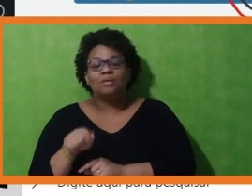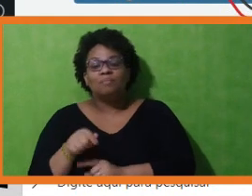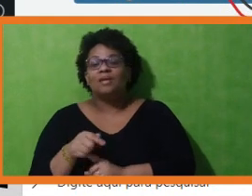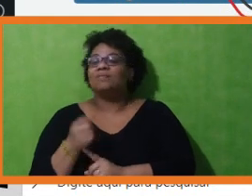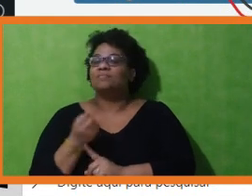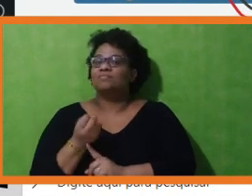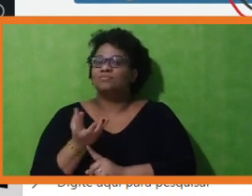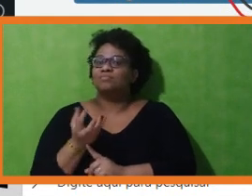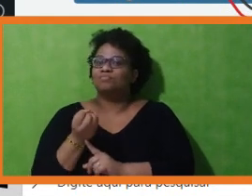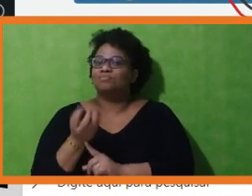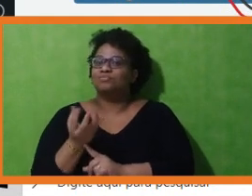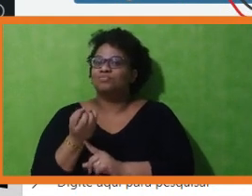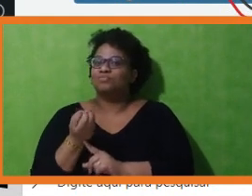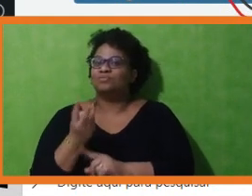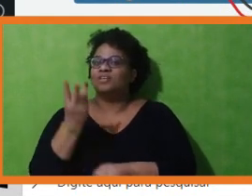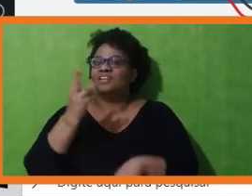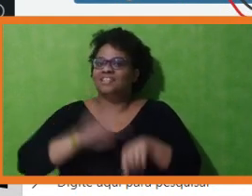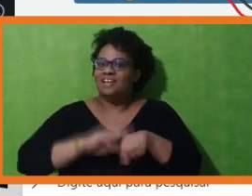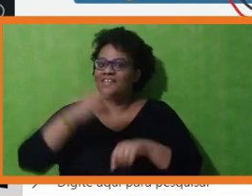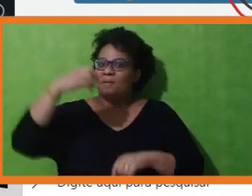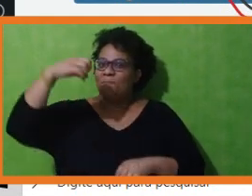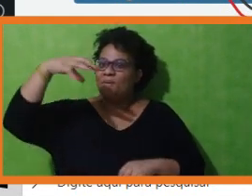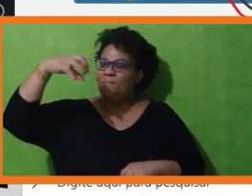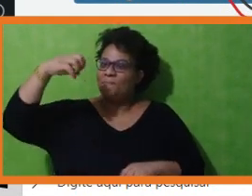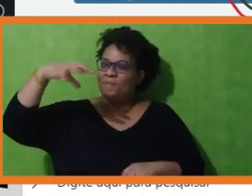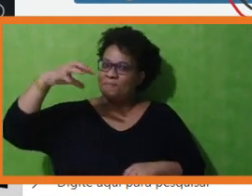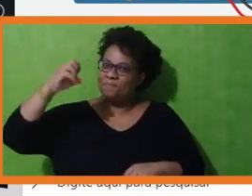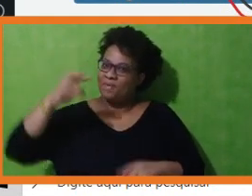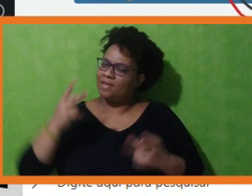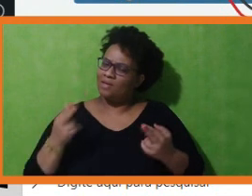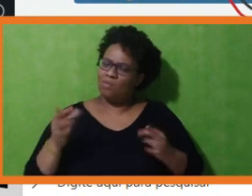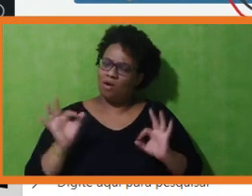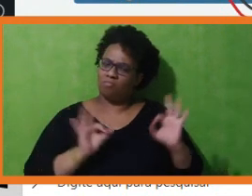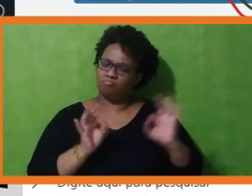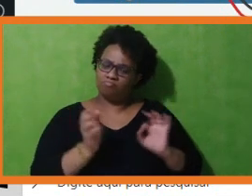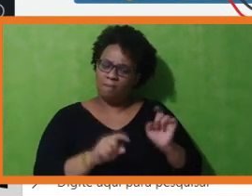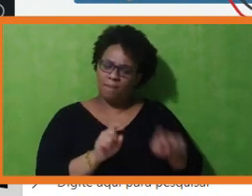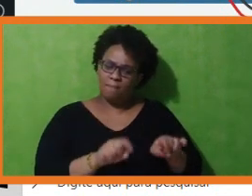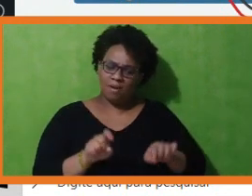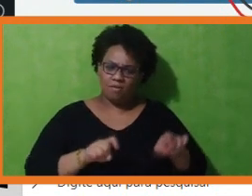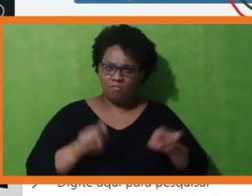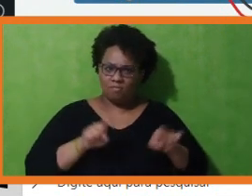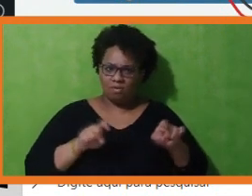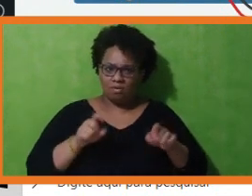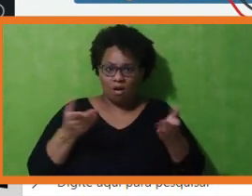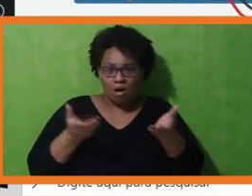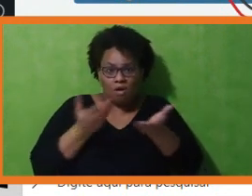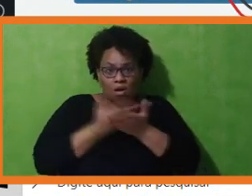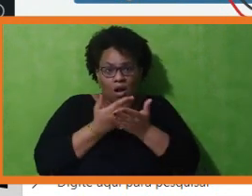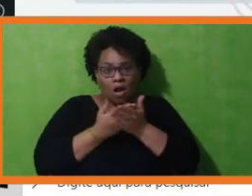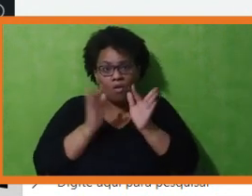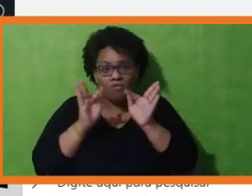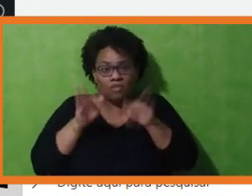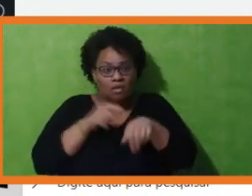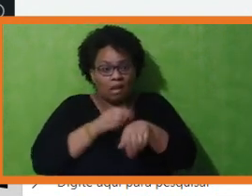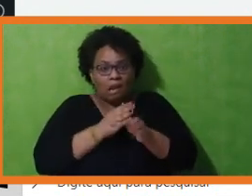segurando. Aperto o primeiro, ele pisca 3 vezes, da forma que a gente planejou. Certo, já estamos aqui